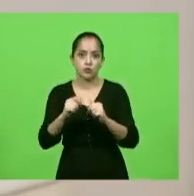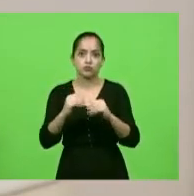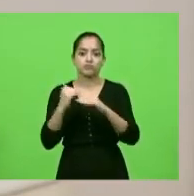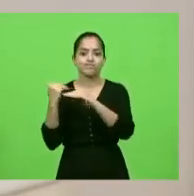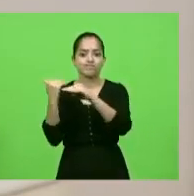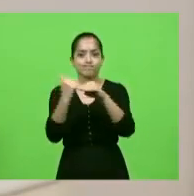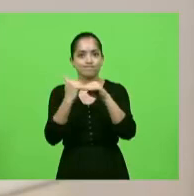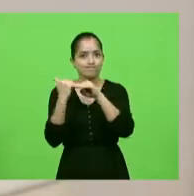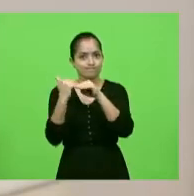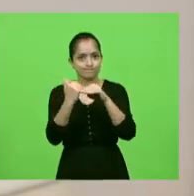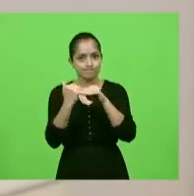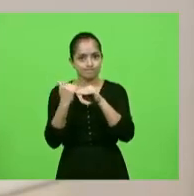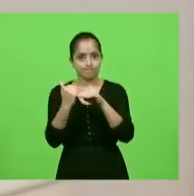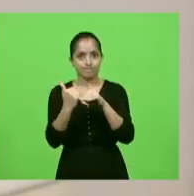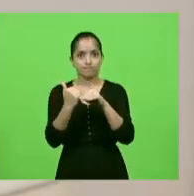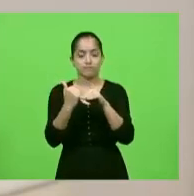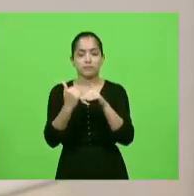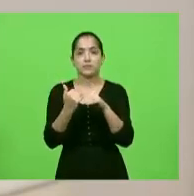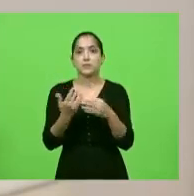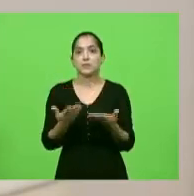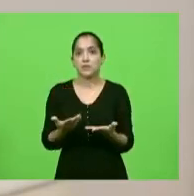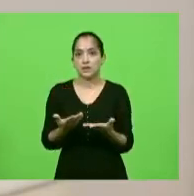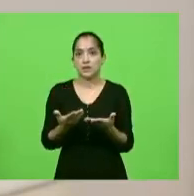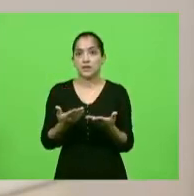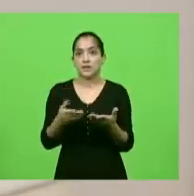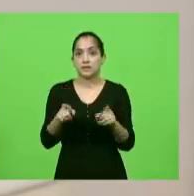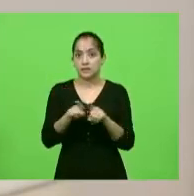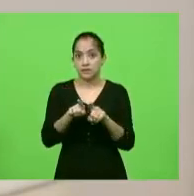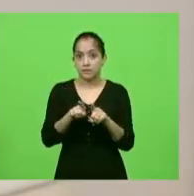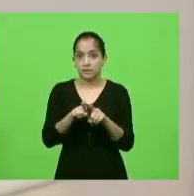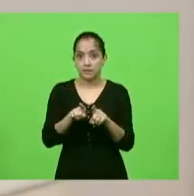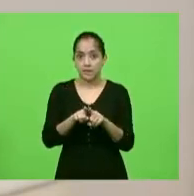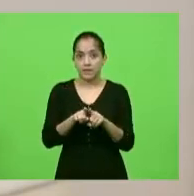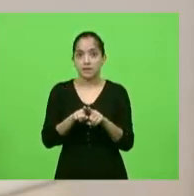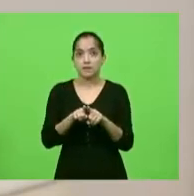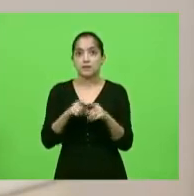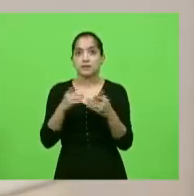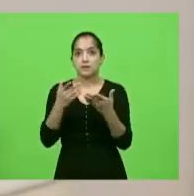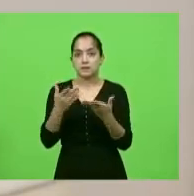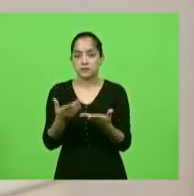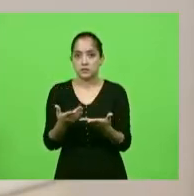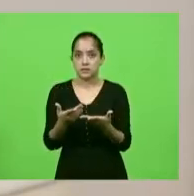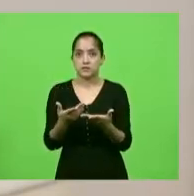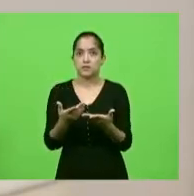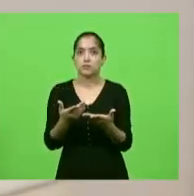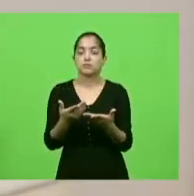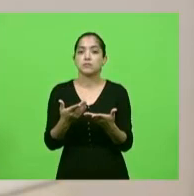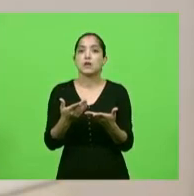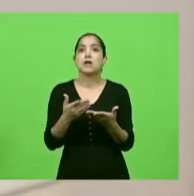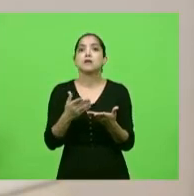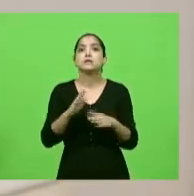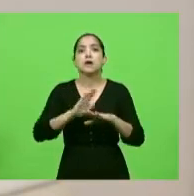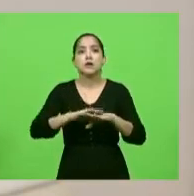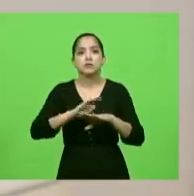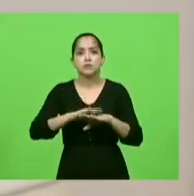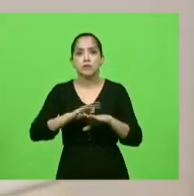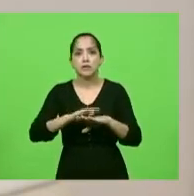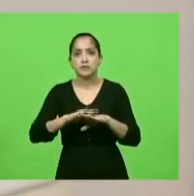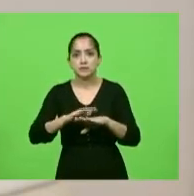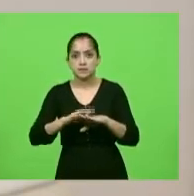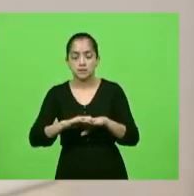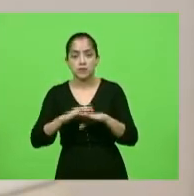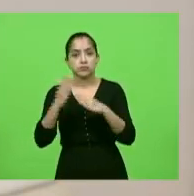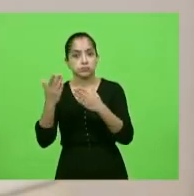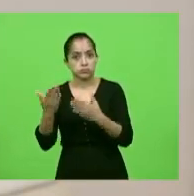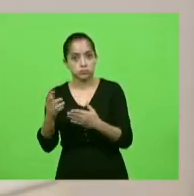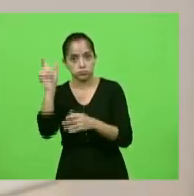material. Fecha aspas. Nesse panorama, extrai-se a distinção da atuação do indivíduo e do